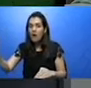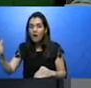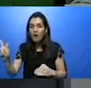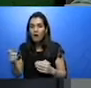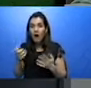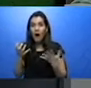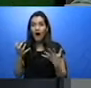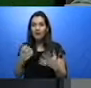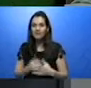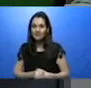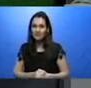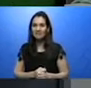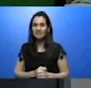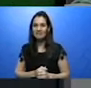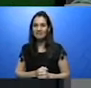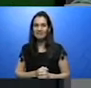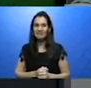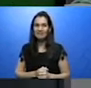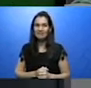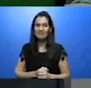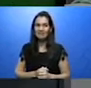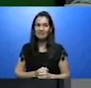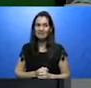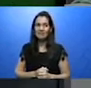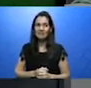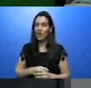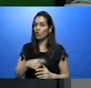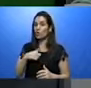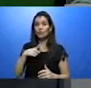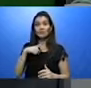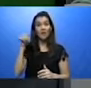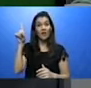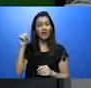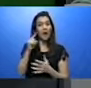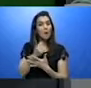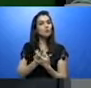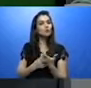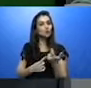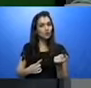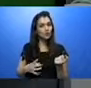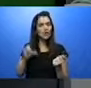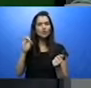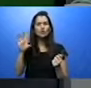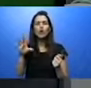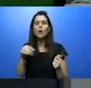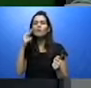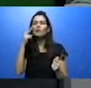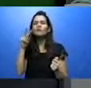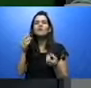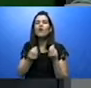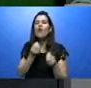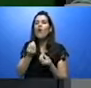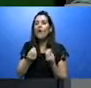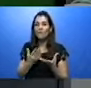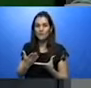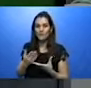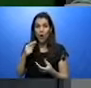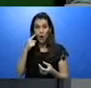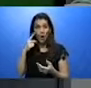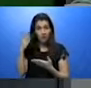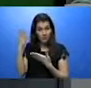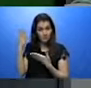lá. Essa parte não aparece na sua apostila, tá? São somente exemplos que a professora trouxe para